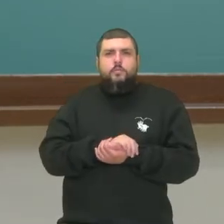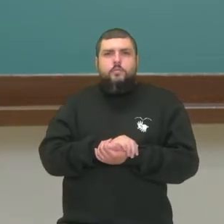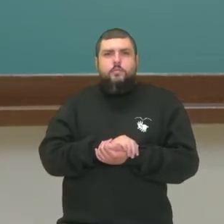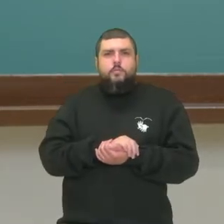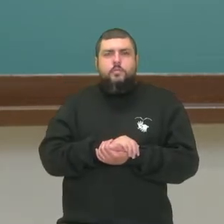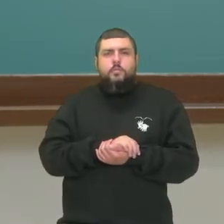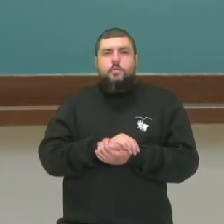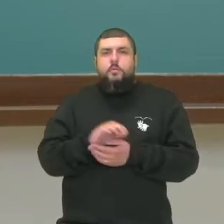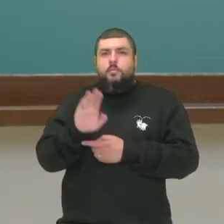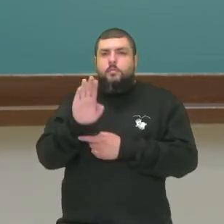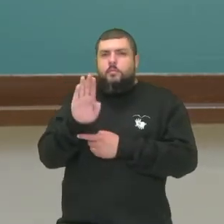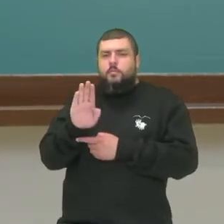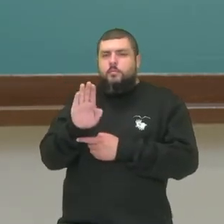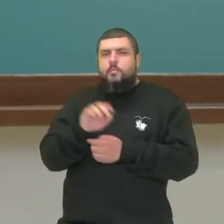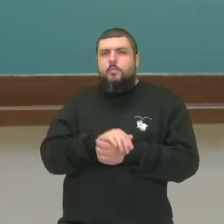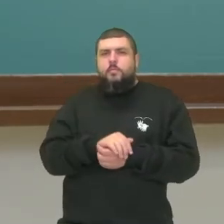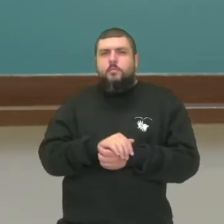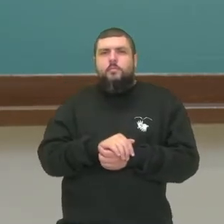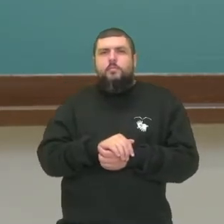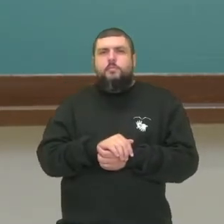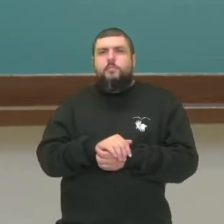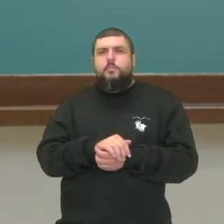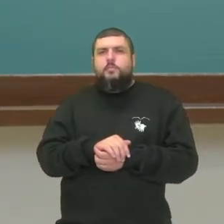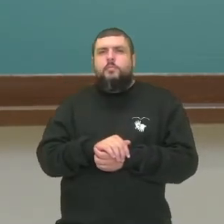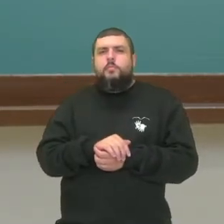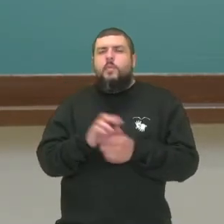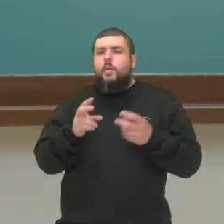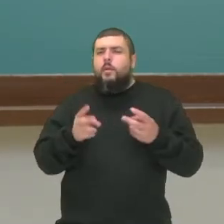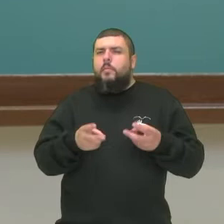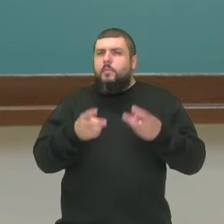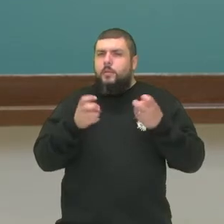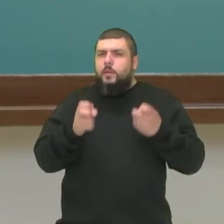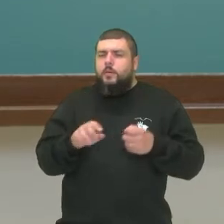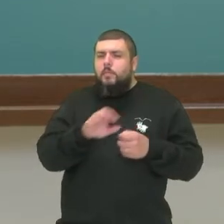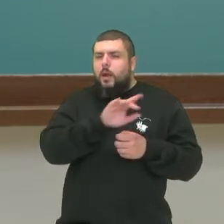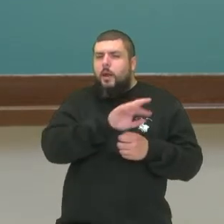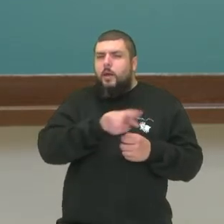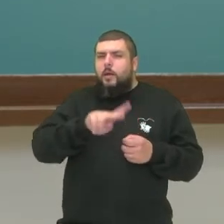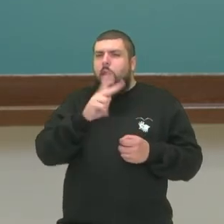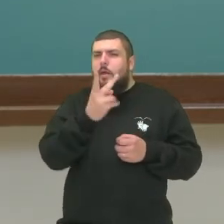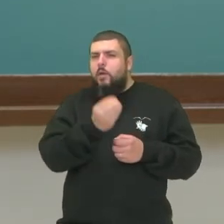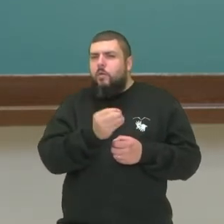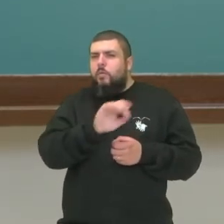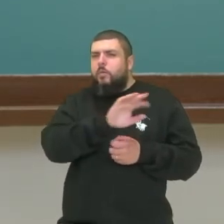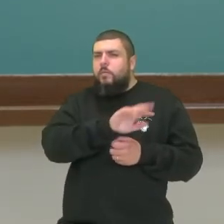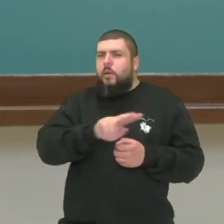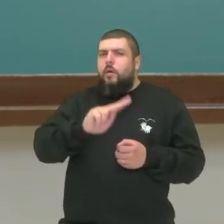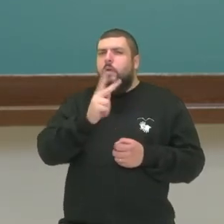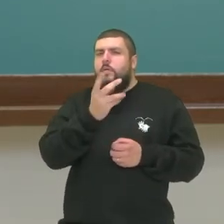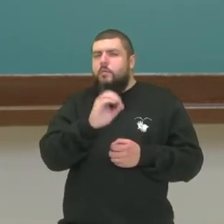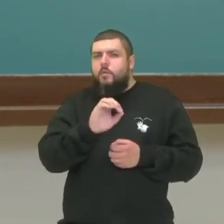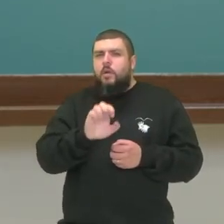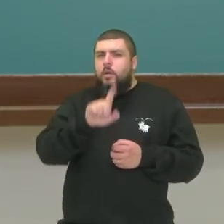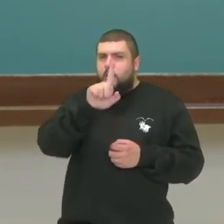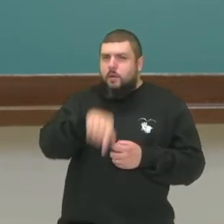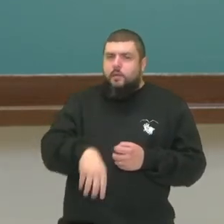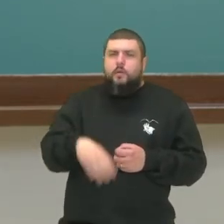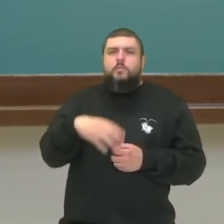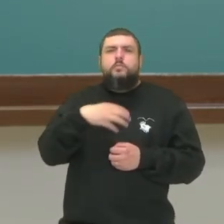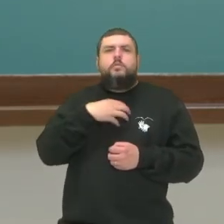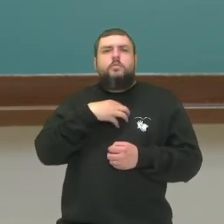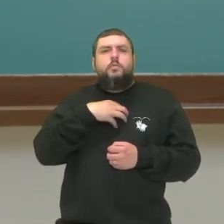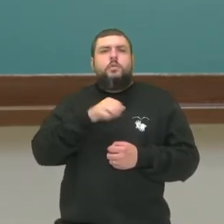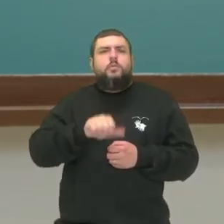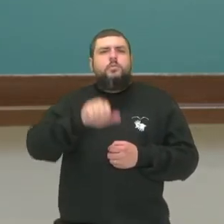sentido produzido por reloginho, gracinha e prosa? Produzem o quê? A linguagem mais informal, é um efeito coloquial, né?